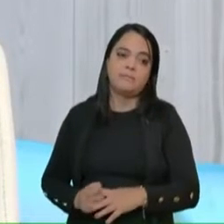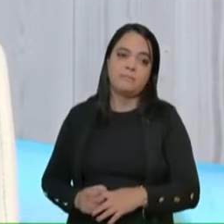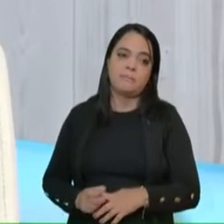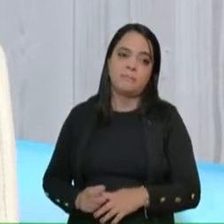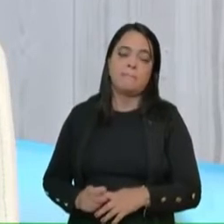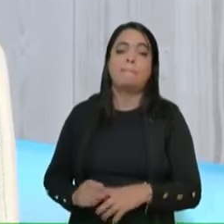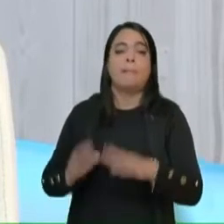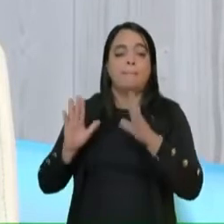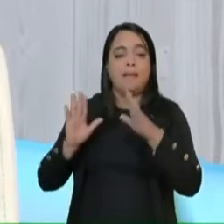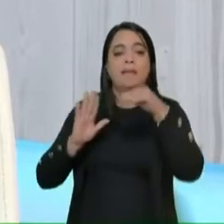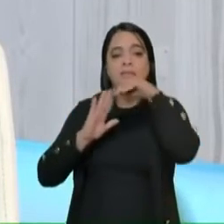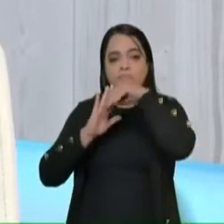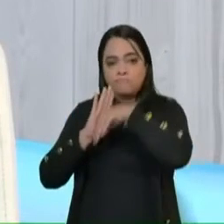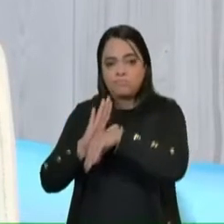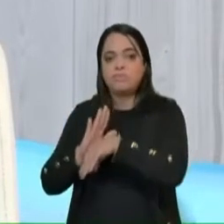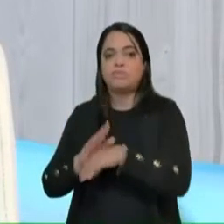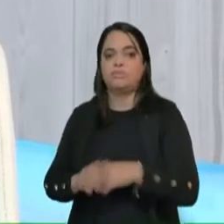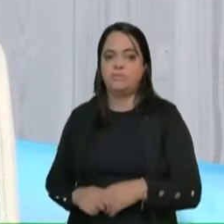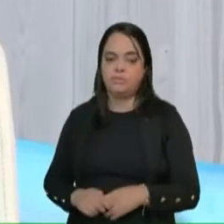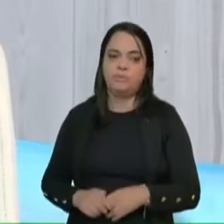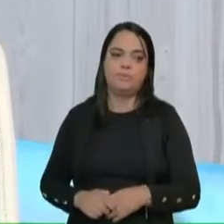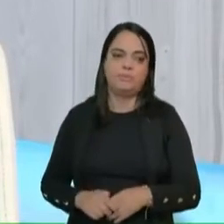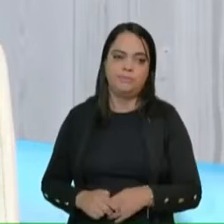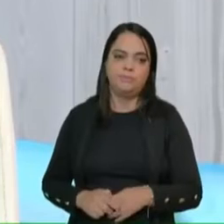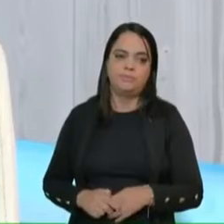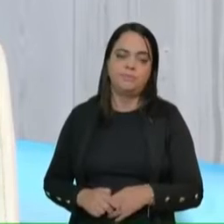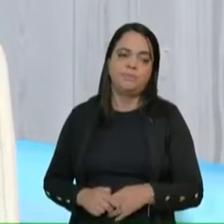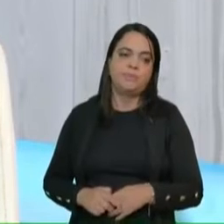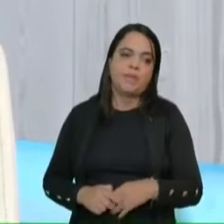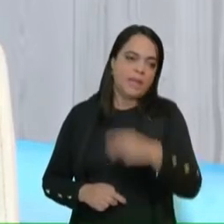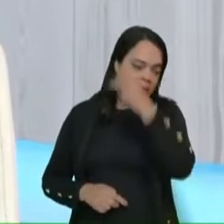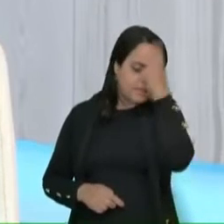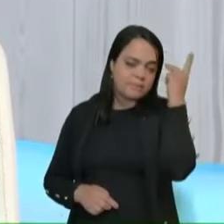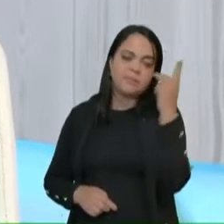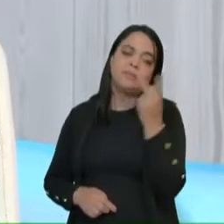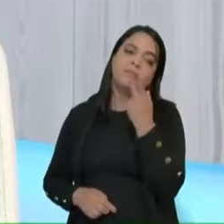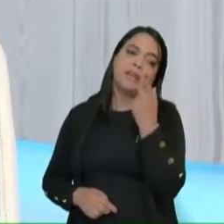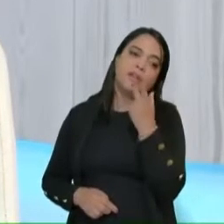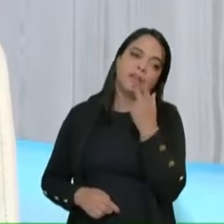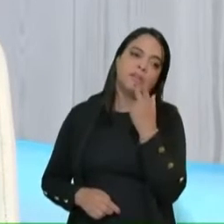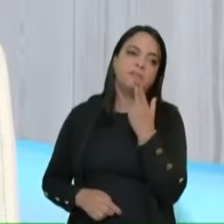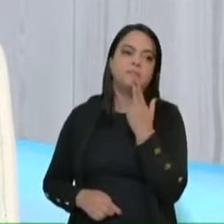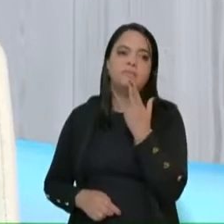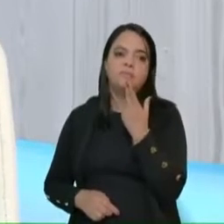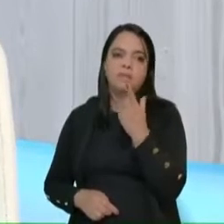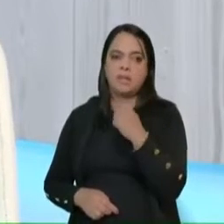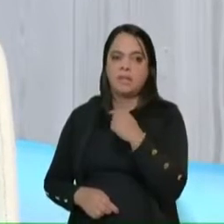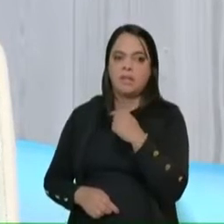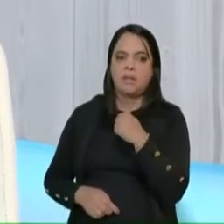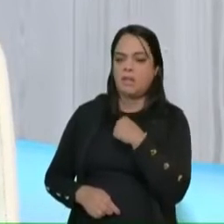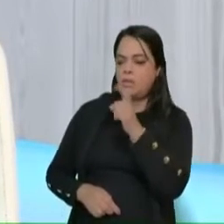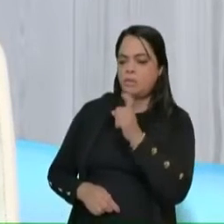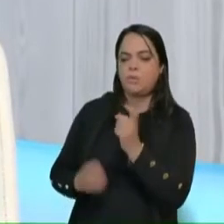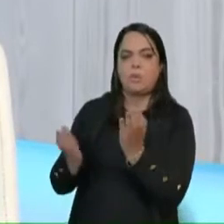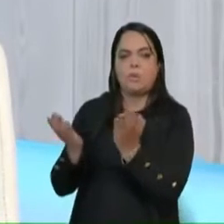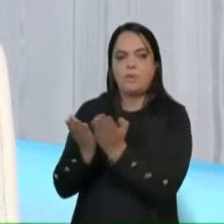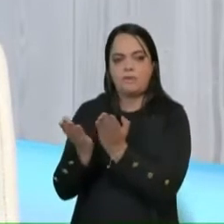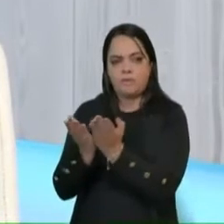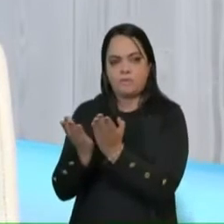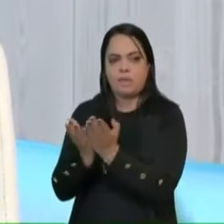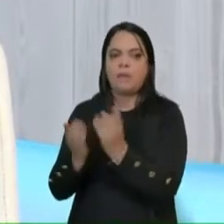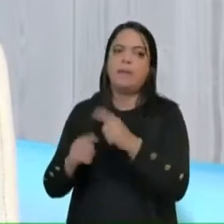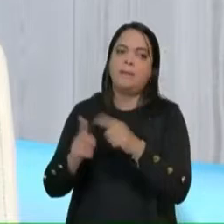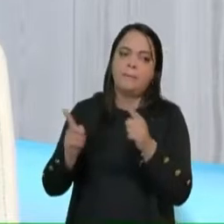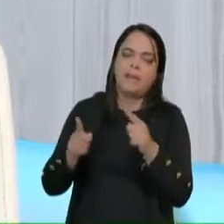há um há um declínio né E às vezes as pessoas até dizem que se dizem evangélicas mas há também uma